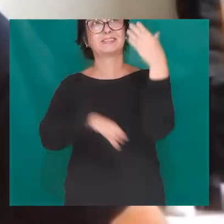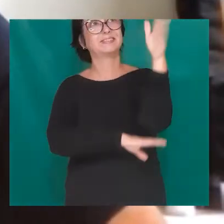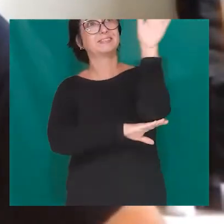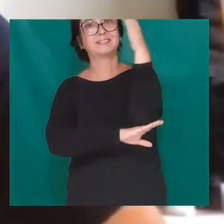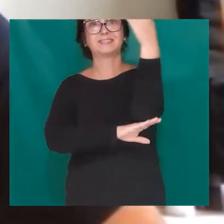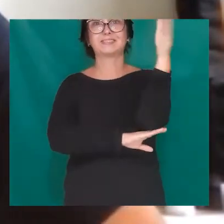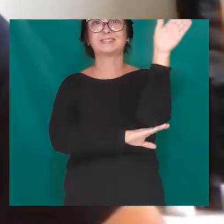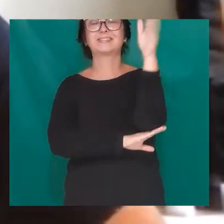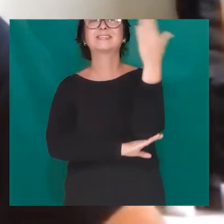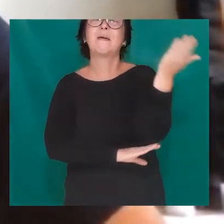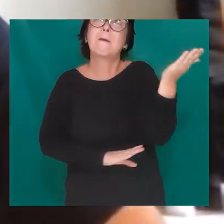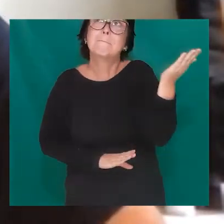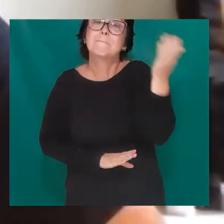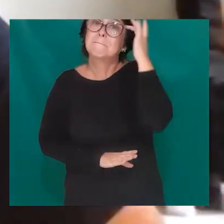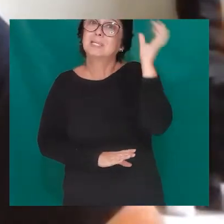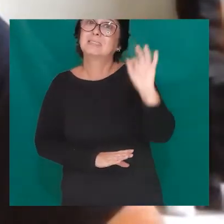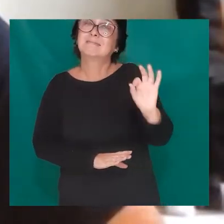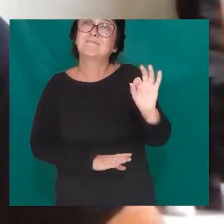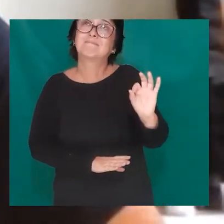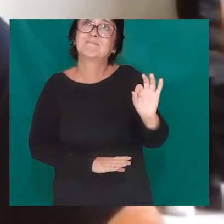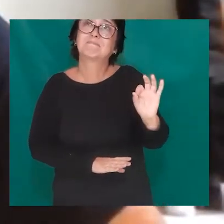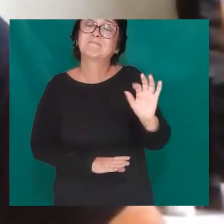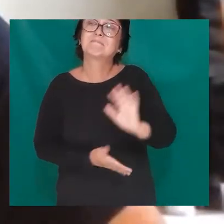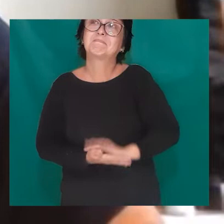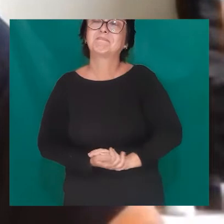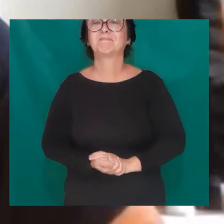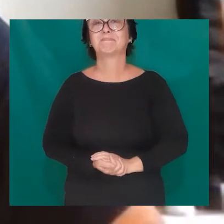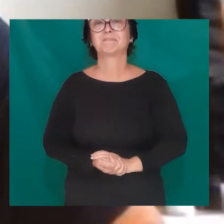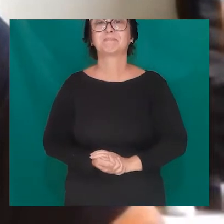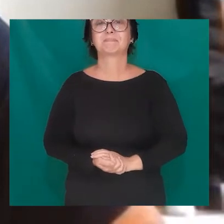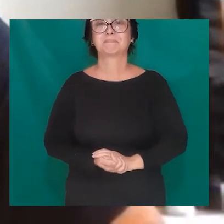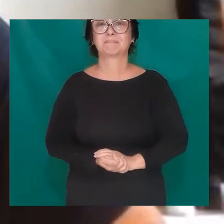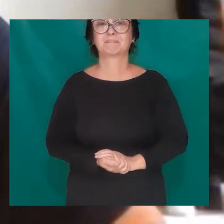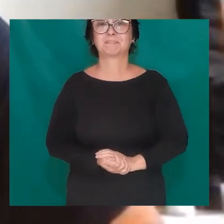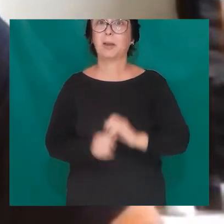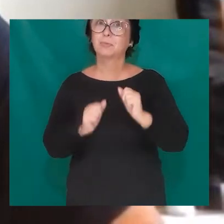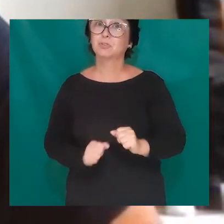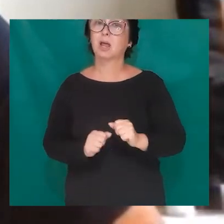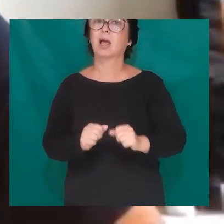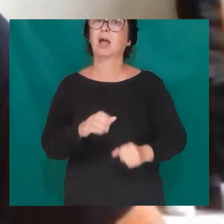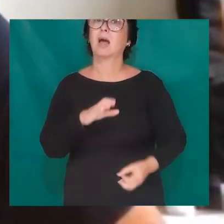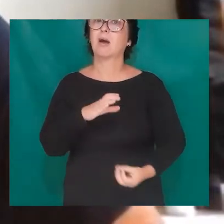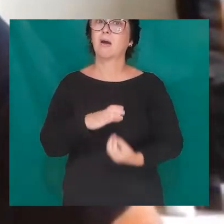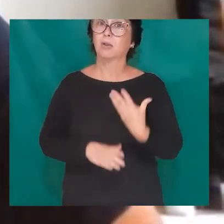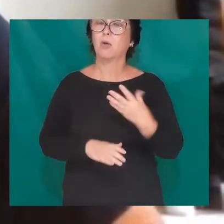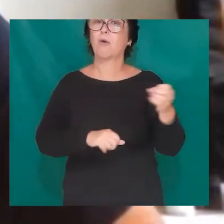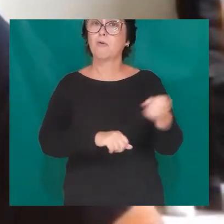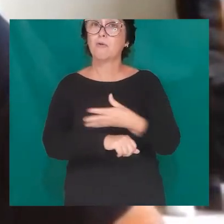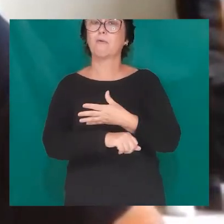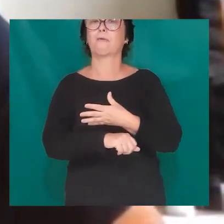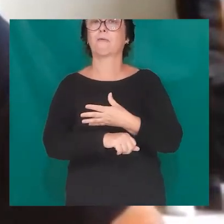hinos. Mas eu acho que poderia se criar uma didática nova. Eu acho que é muito